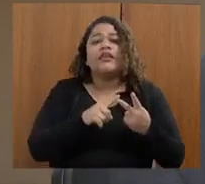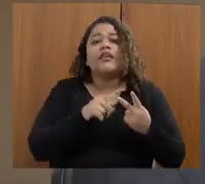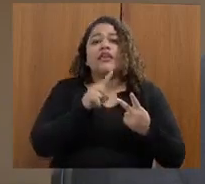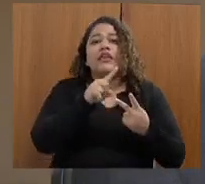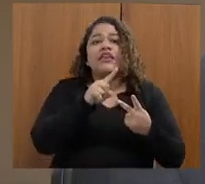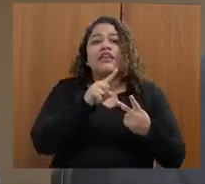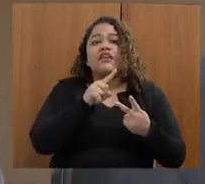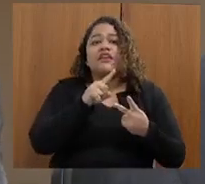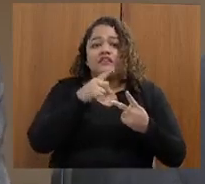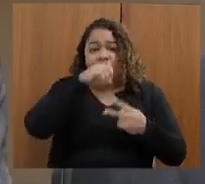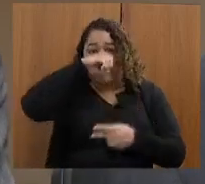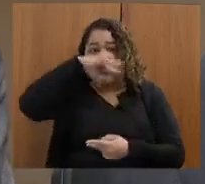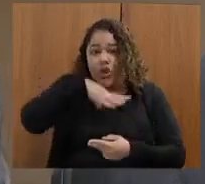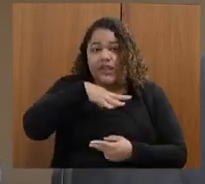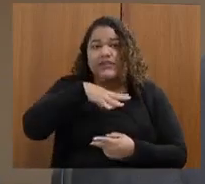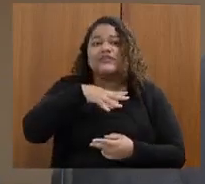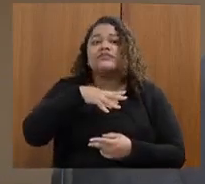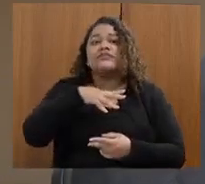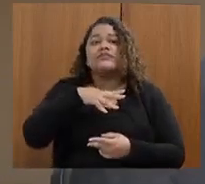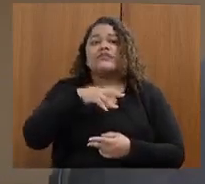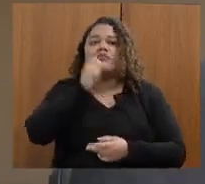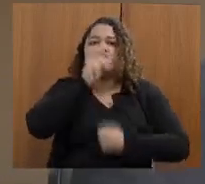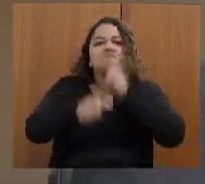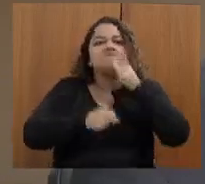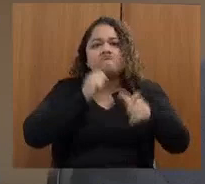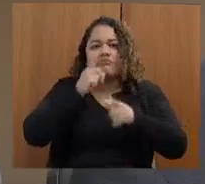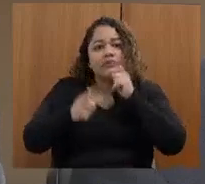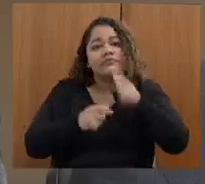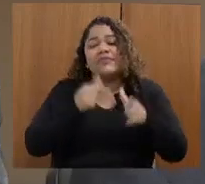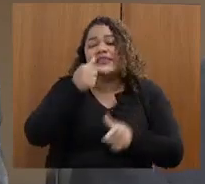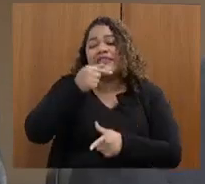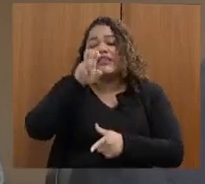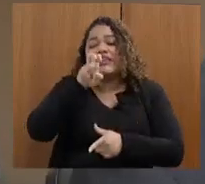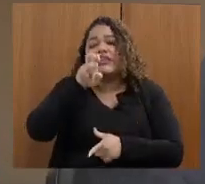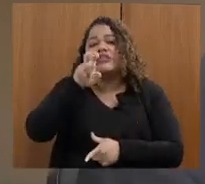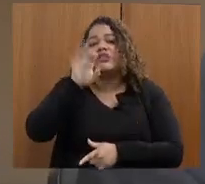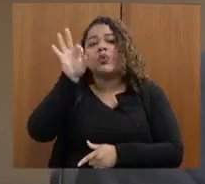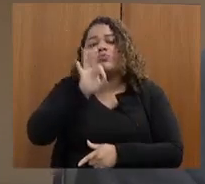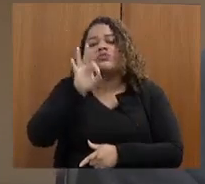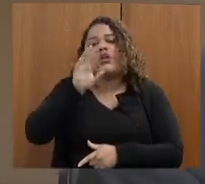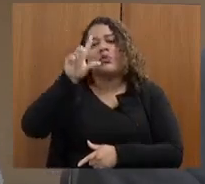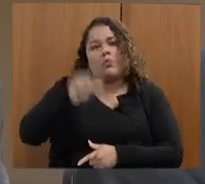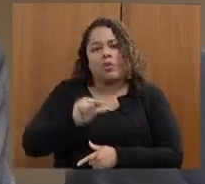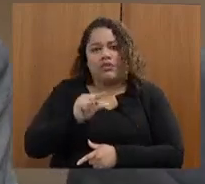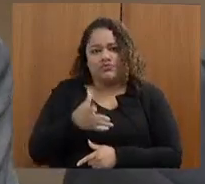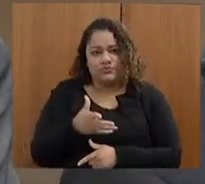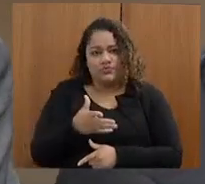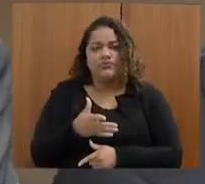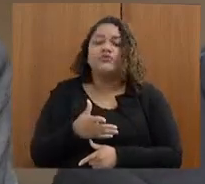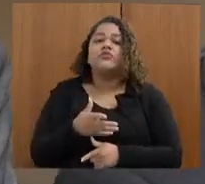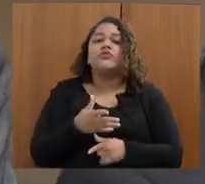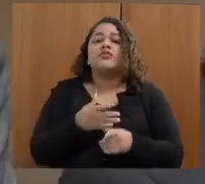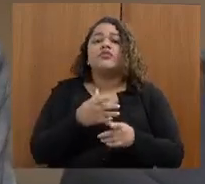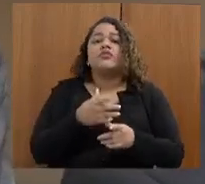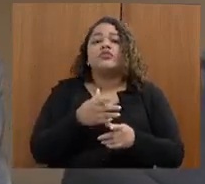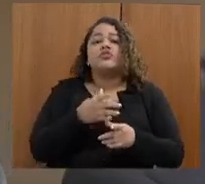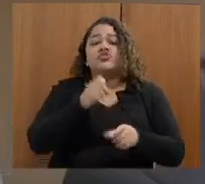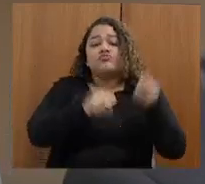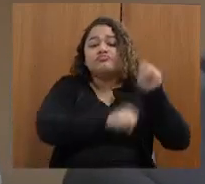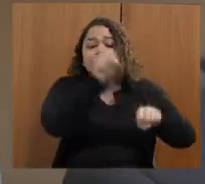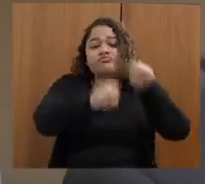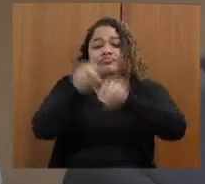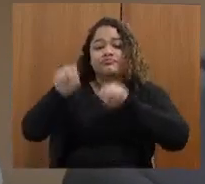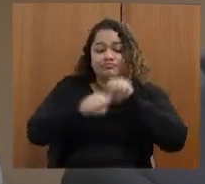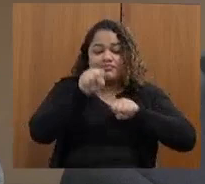os professores aqui não estão preocupados com isso é de menos 75%, que a violência patrimonial é de menos